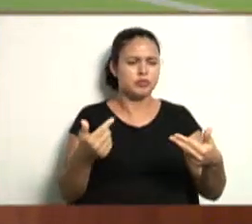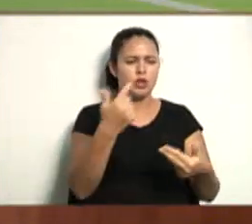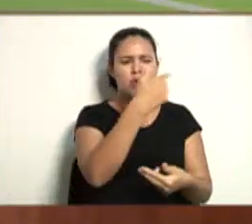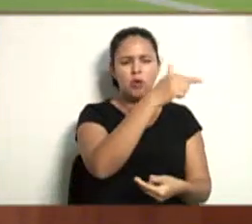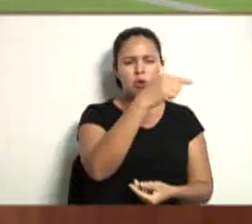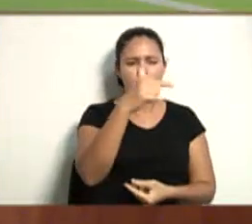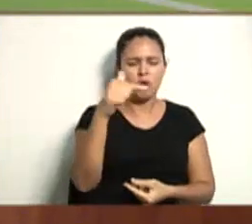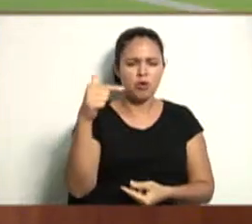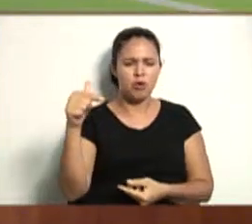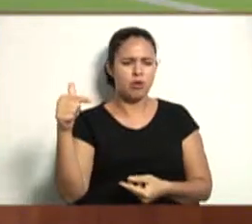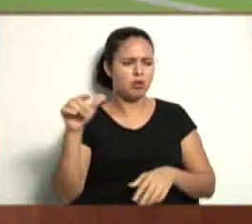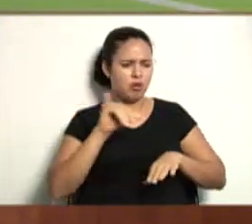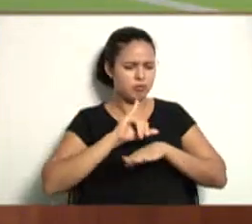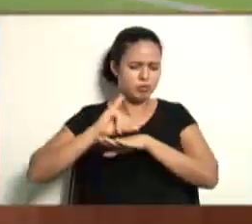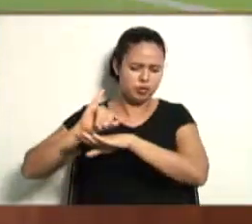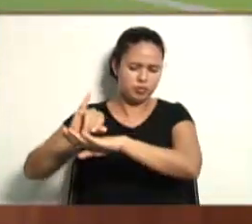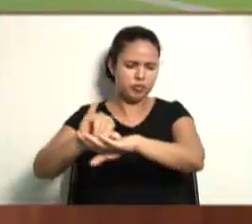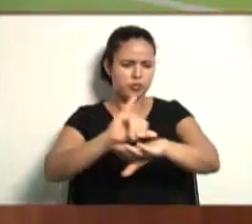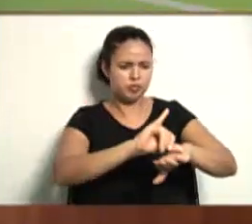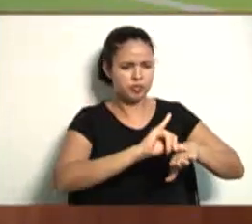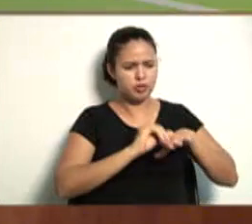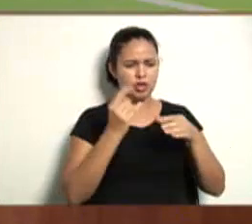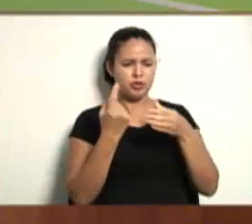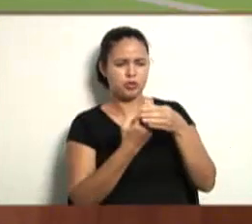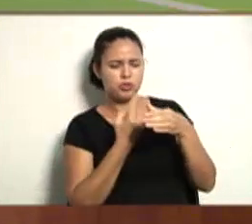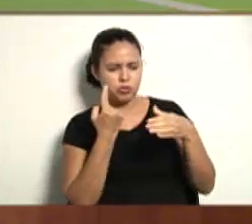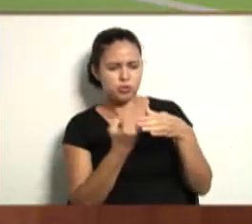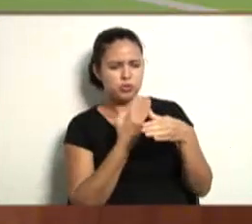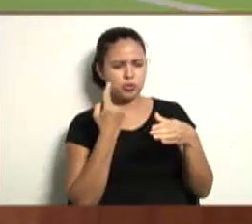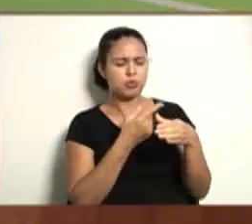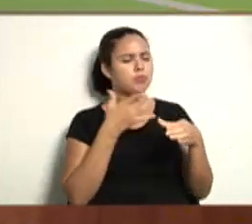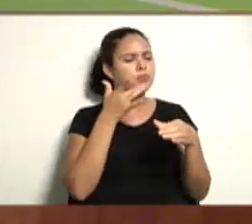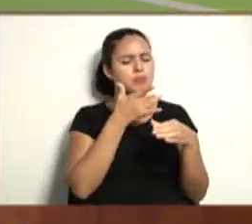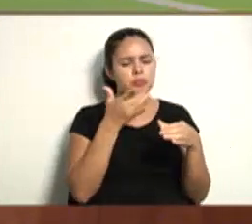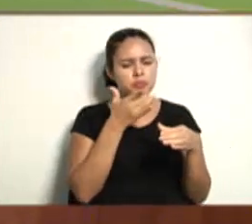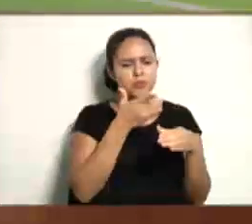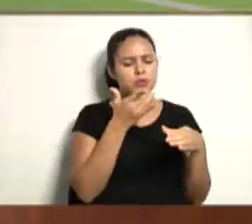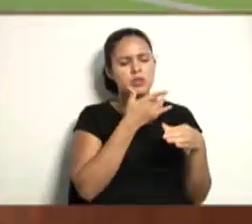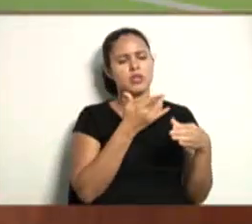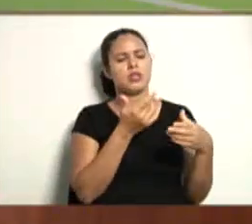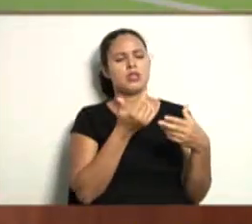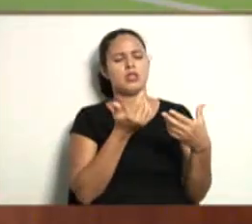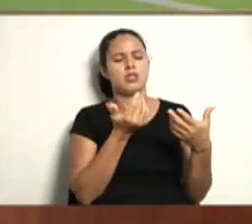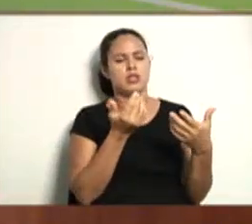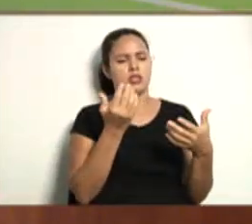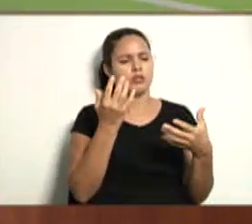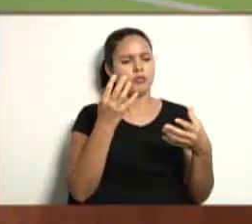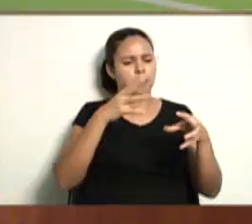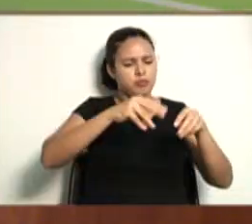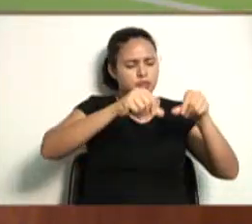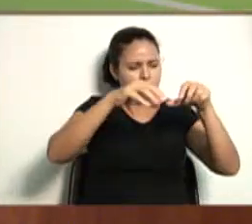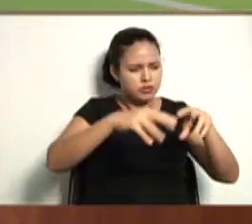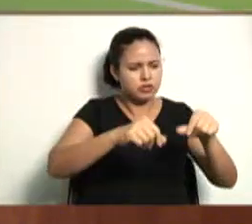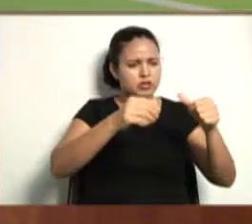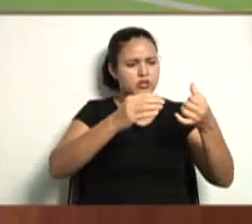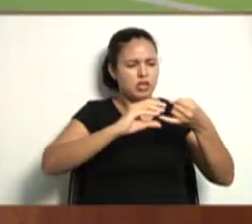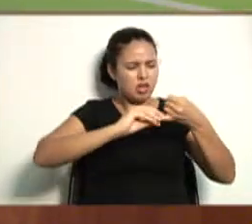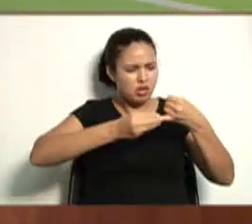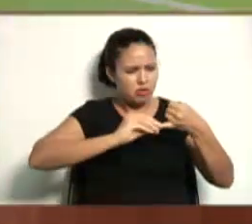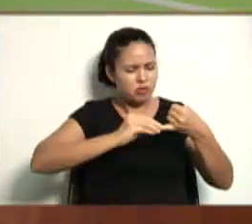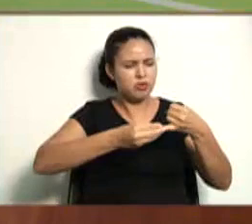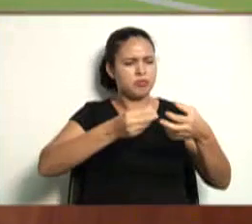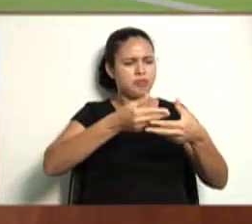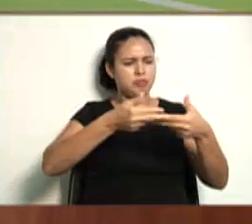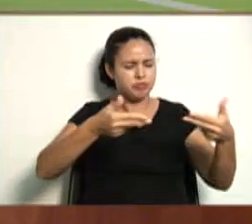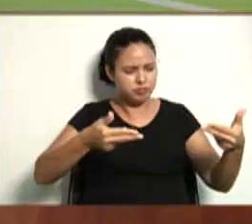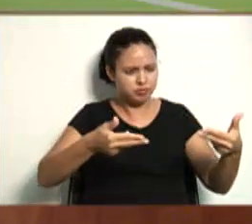macaxeira, tivesse um suco muito gostoso, tivesse farofa, mas não